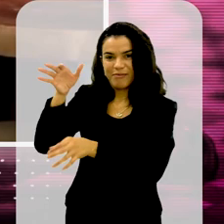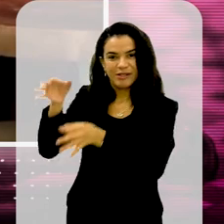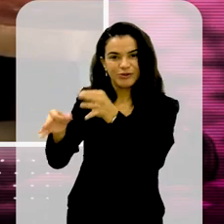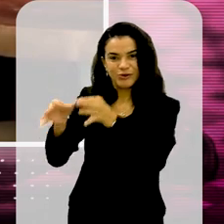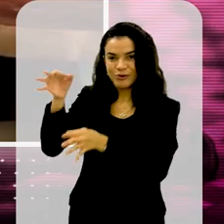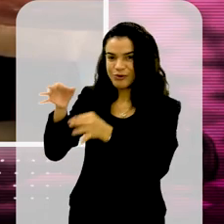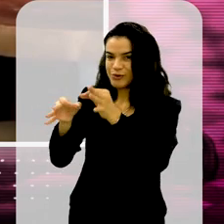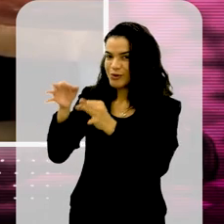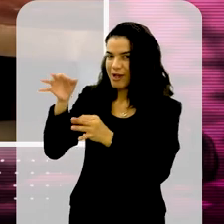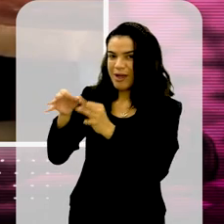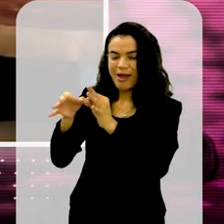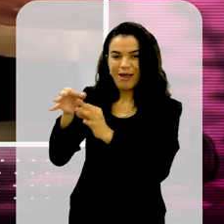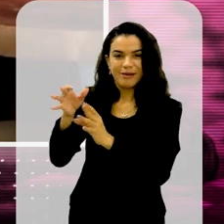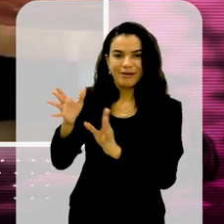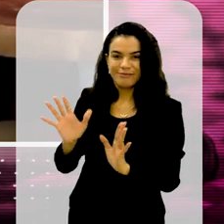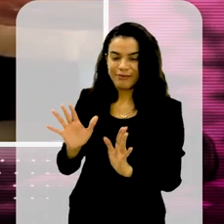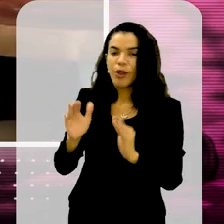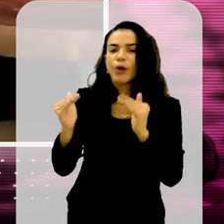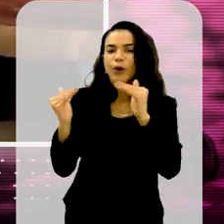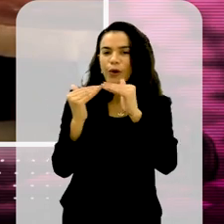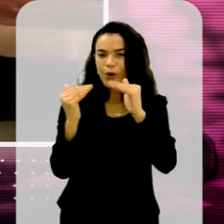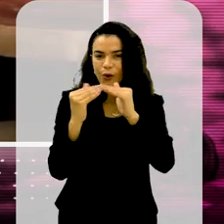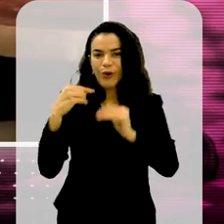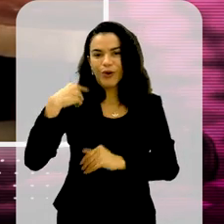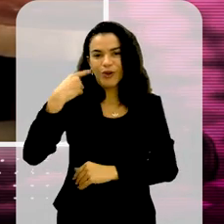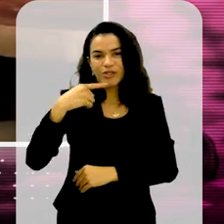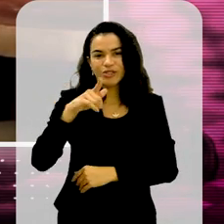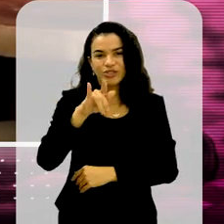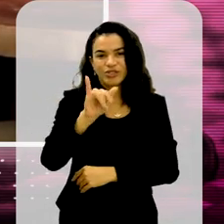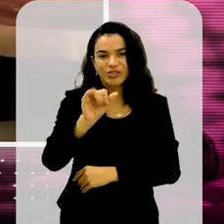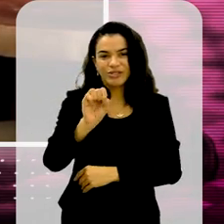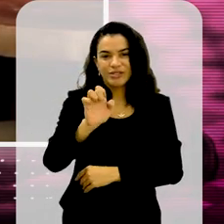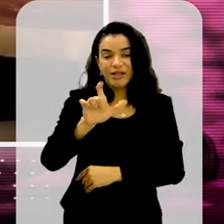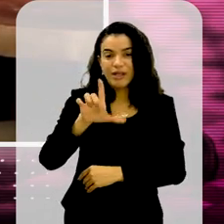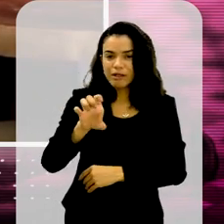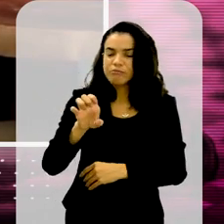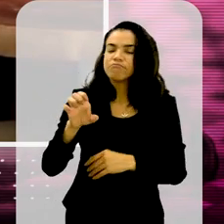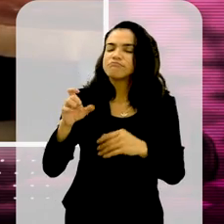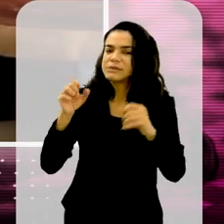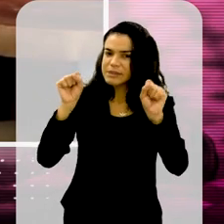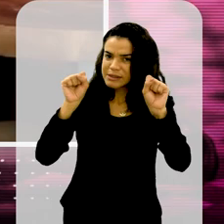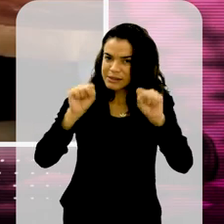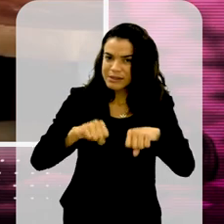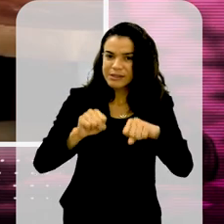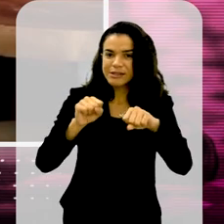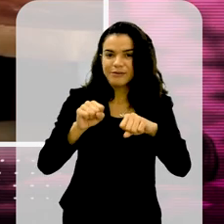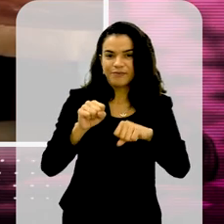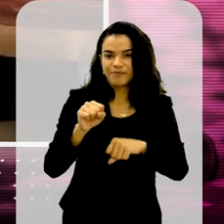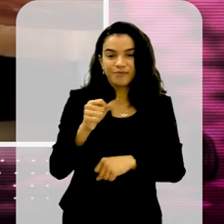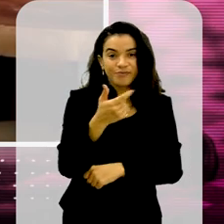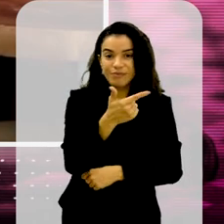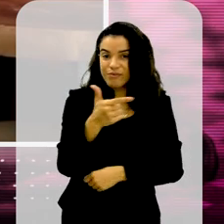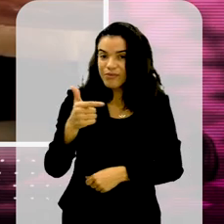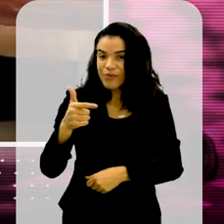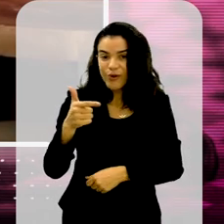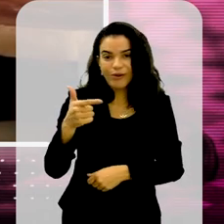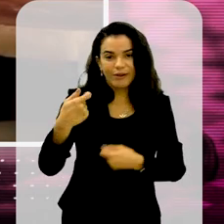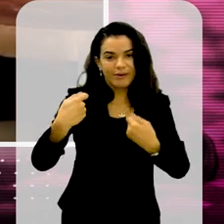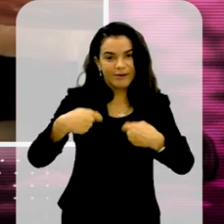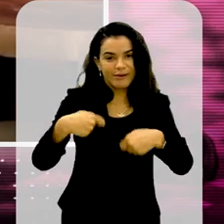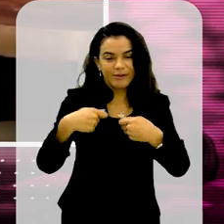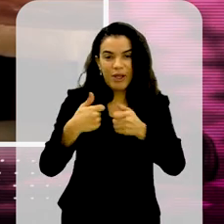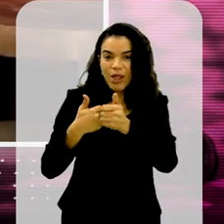ser julgada estereotipada. E, nesse sentido, eu concordo com a doutora Gisele, é muito importante, sim, apesar de não